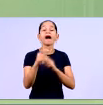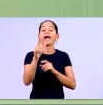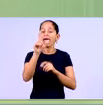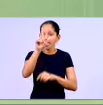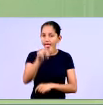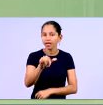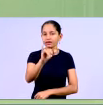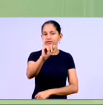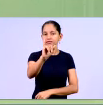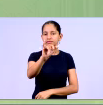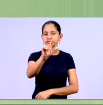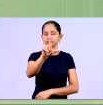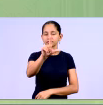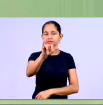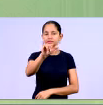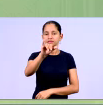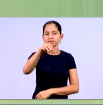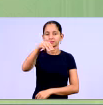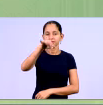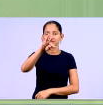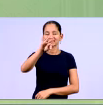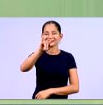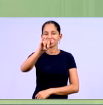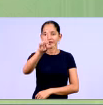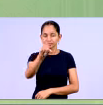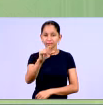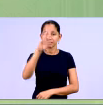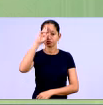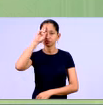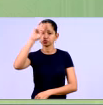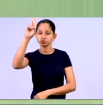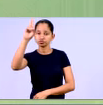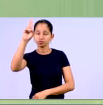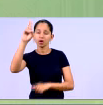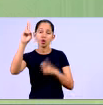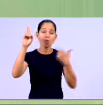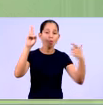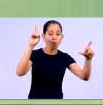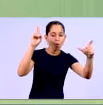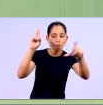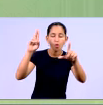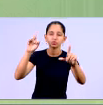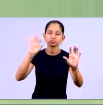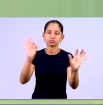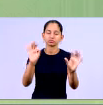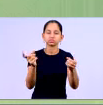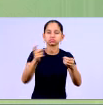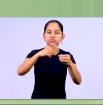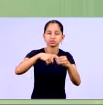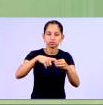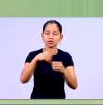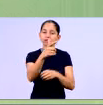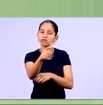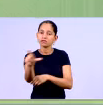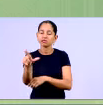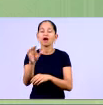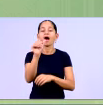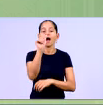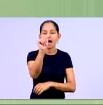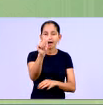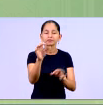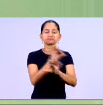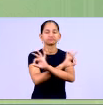ilimitada para os diretores e limitada para os demais acionistas. Letra A,